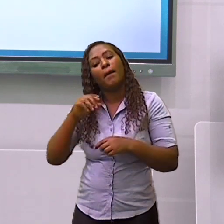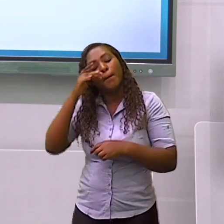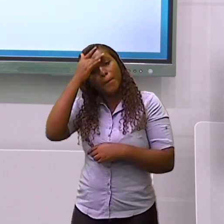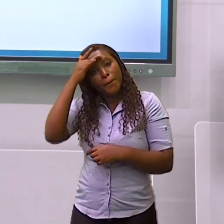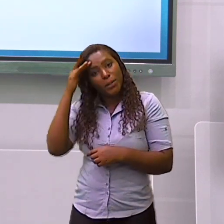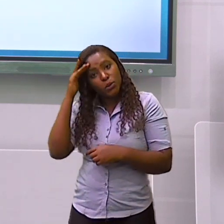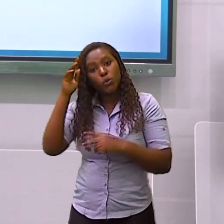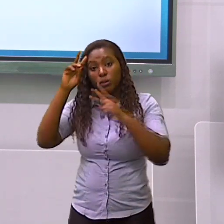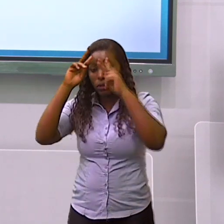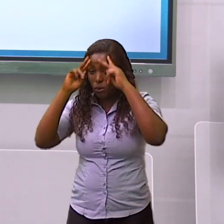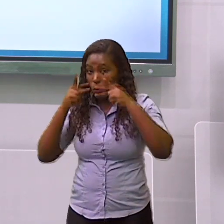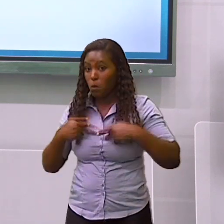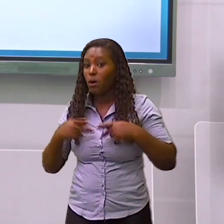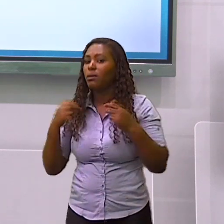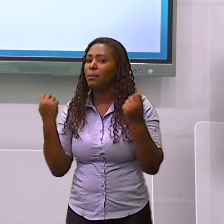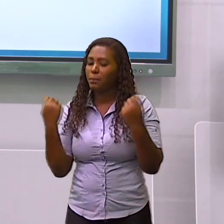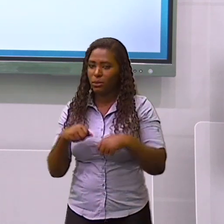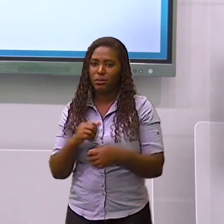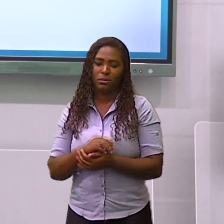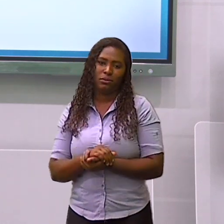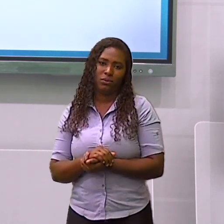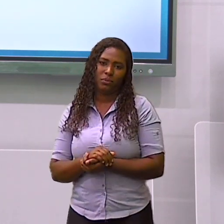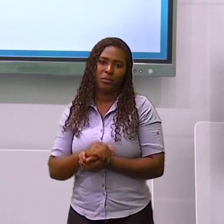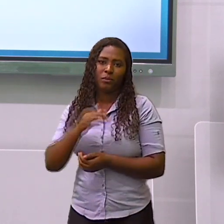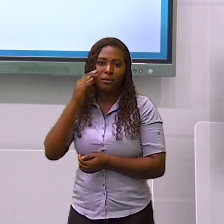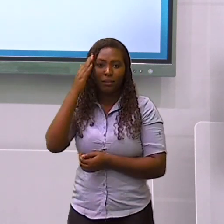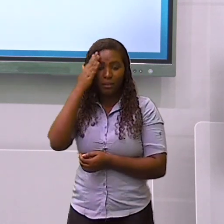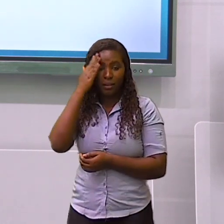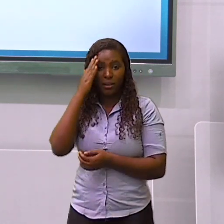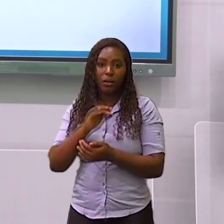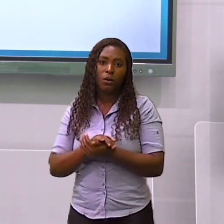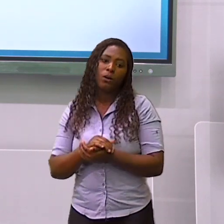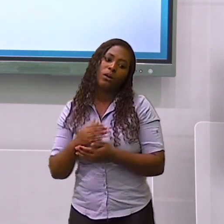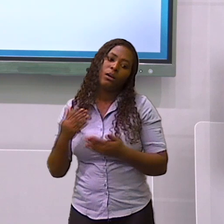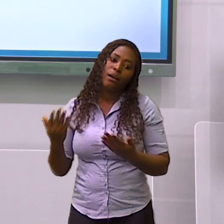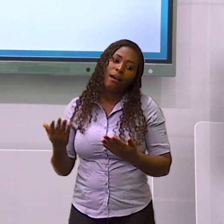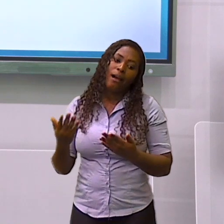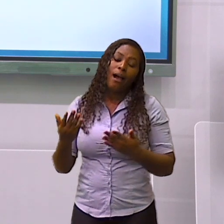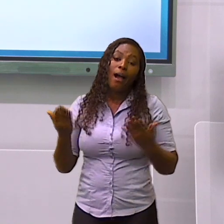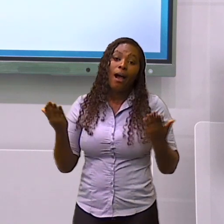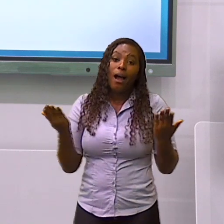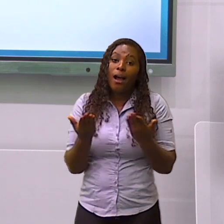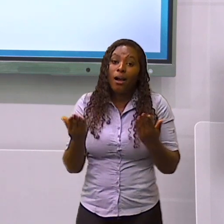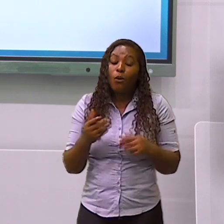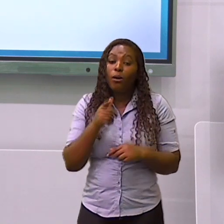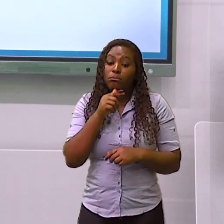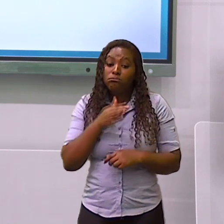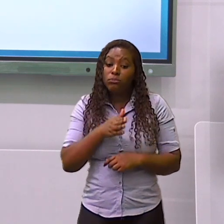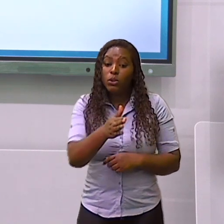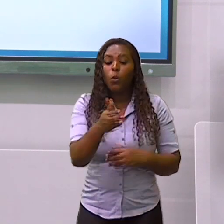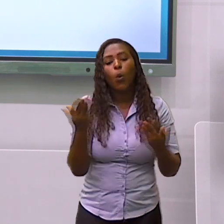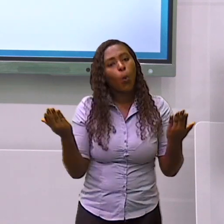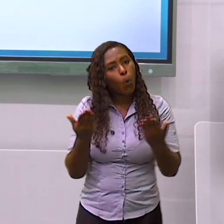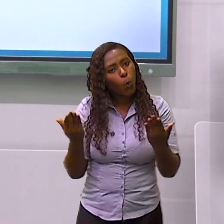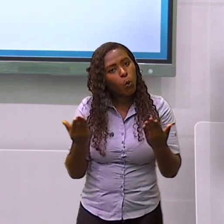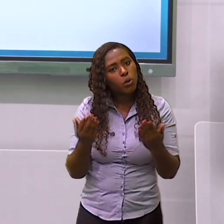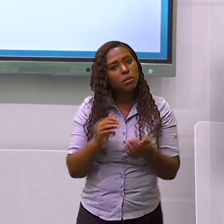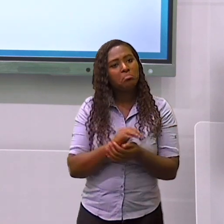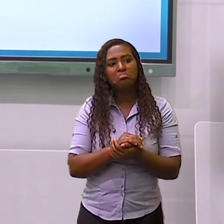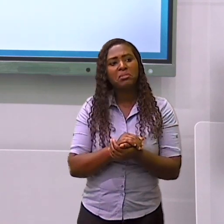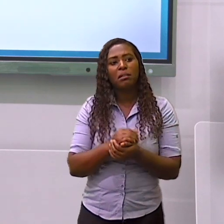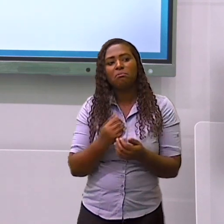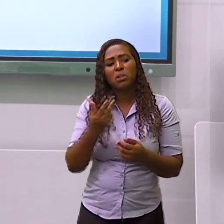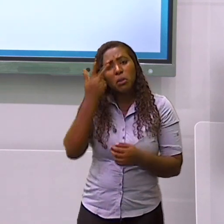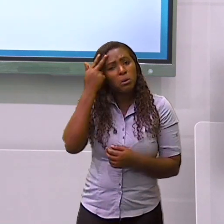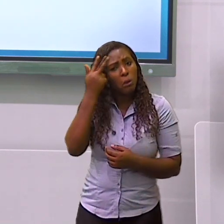beber é o mesmo que a água de qualquer rio do Brasil ou do mundo que precisa passar